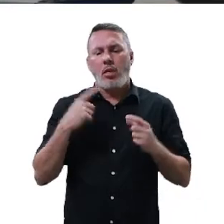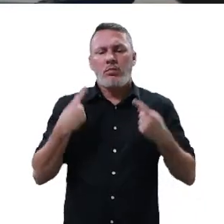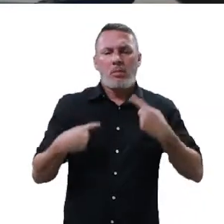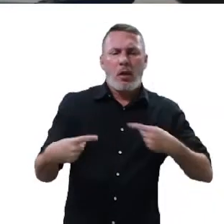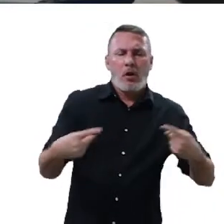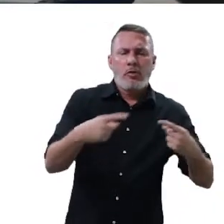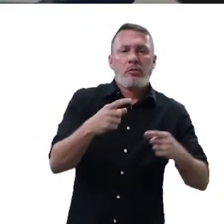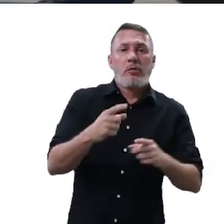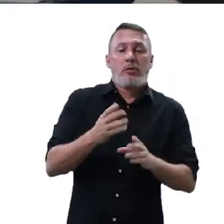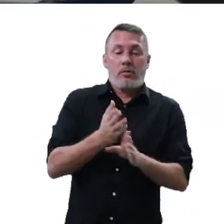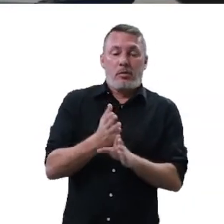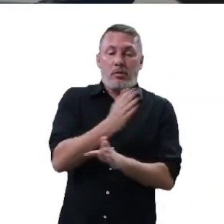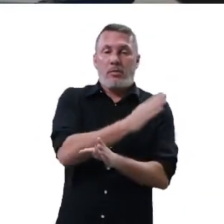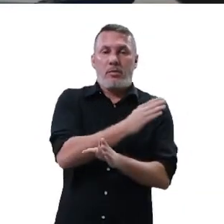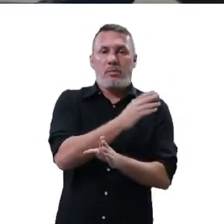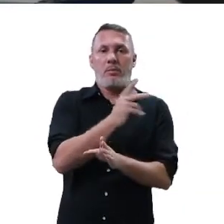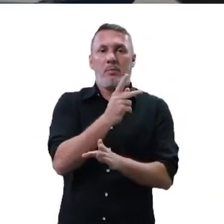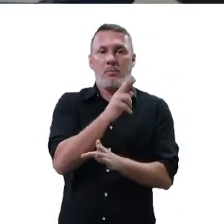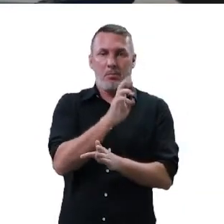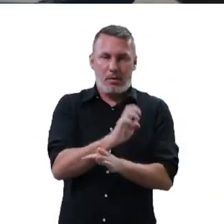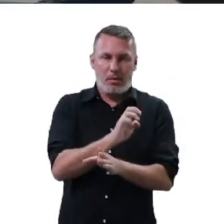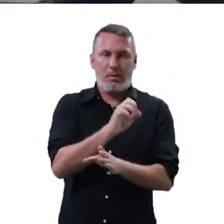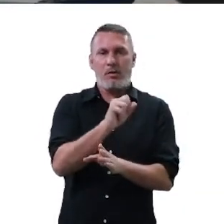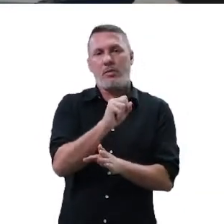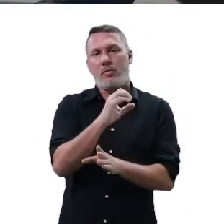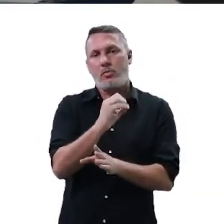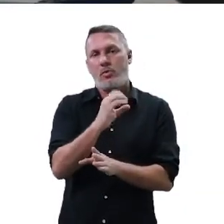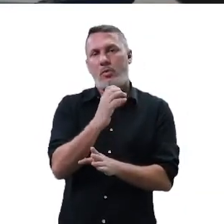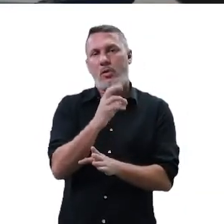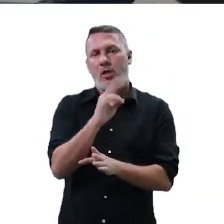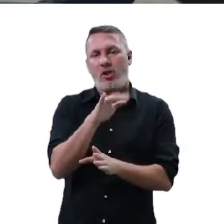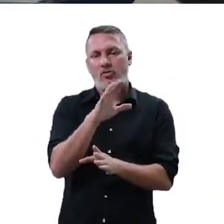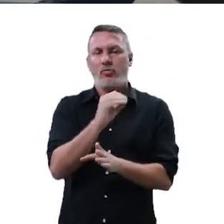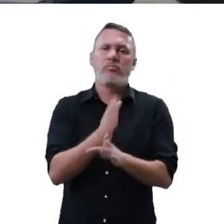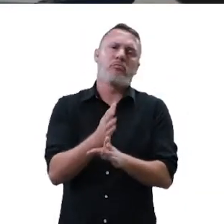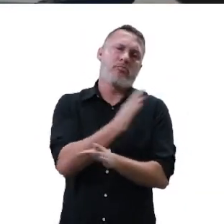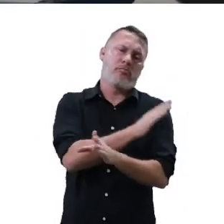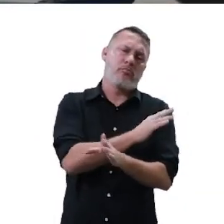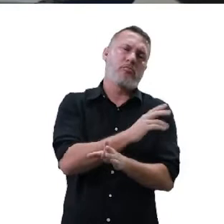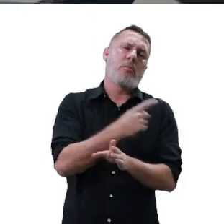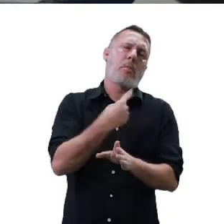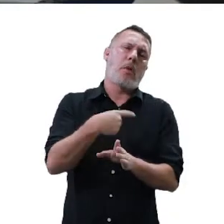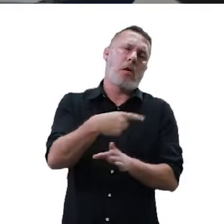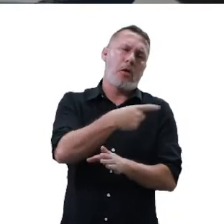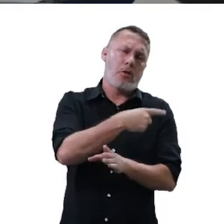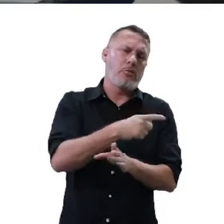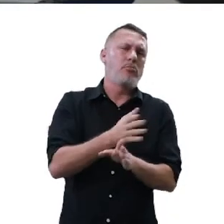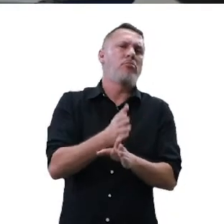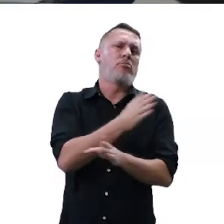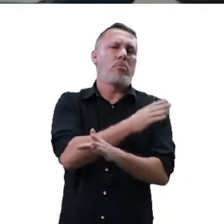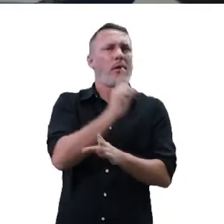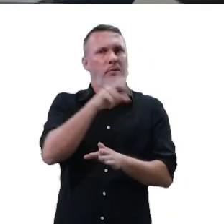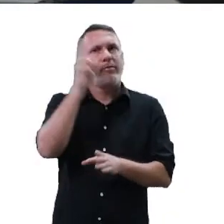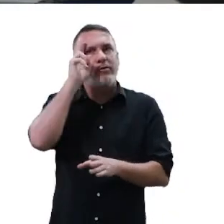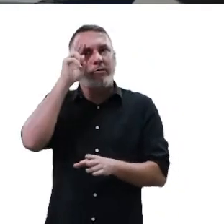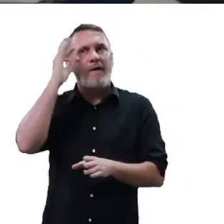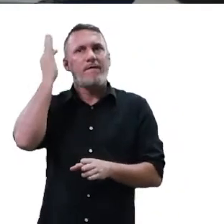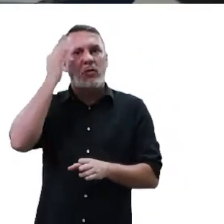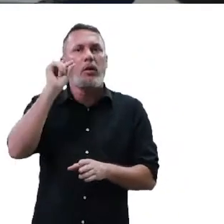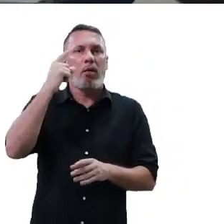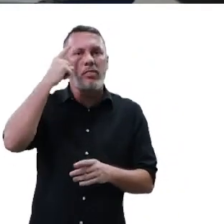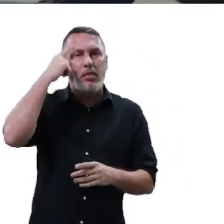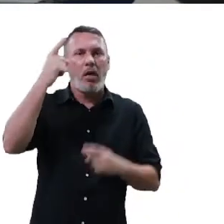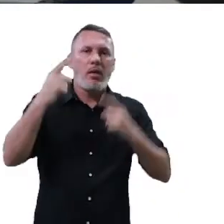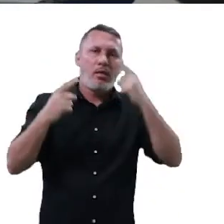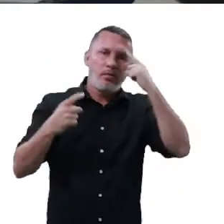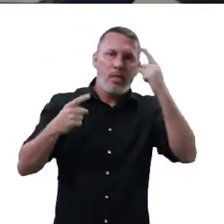grande debate que houve lá no período pré-socrático e, de certa forma, ele perpassa todos os momentos da história da filosofia. Começou